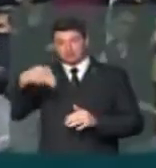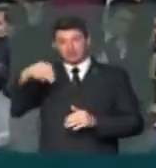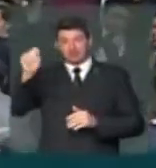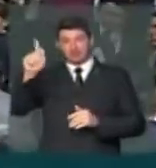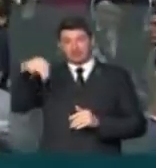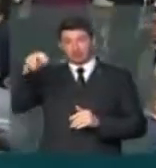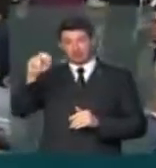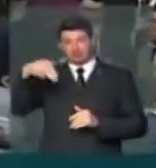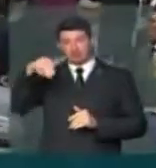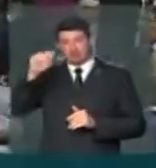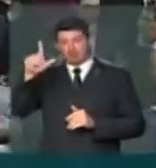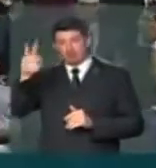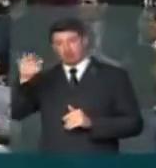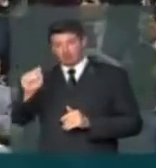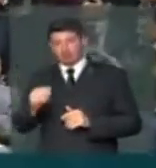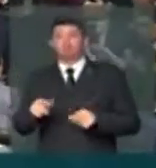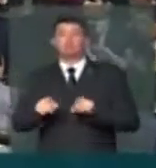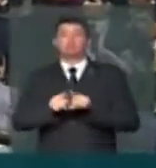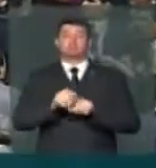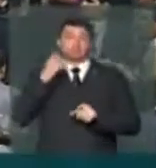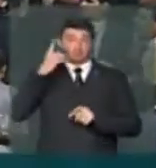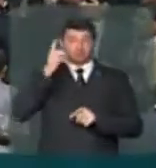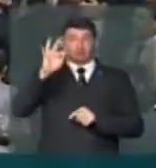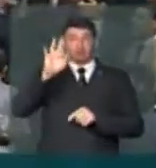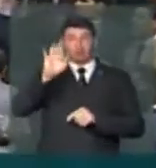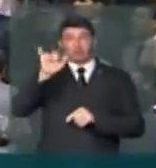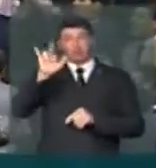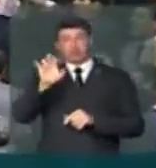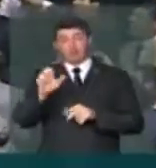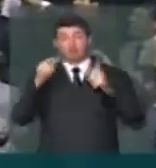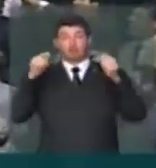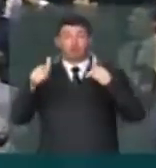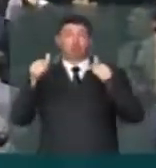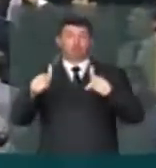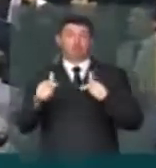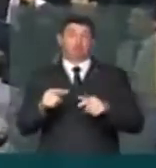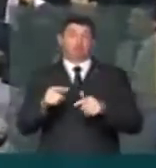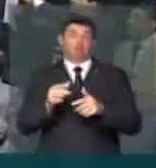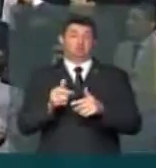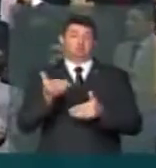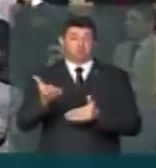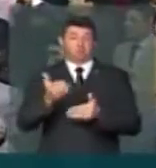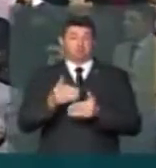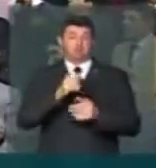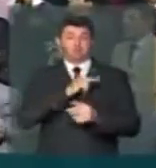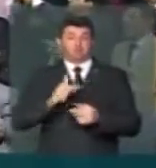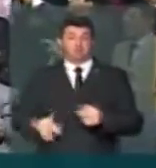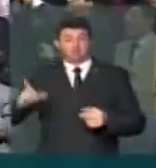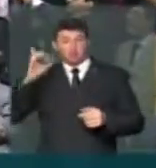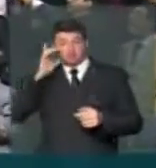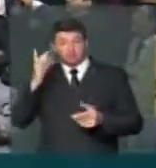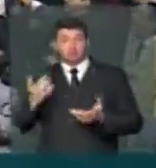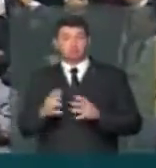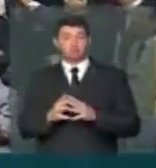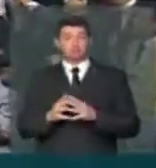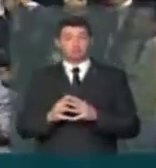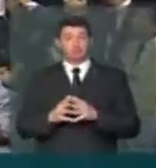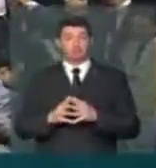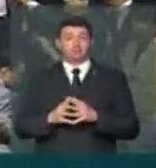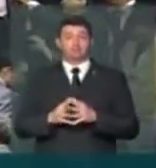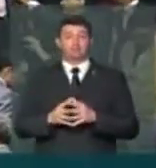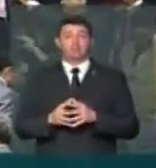Magno Malta, também do deputado Roberto Freire, criticando essa iniciativa da presidenta Dilma Rousseff,